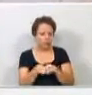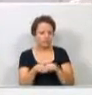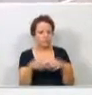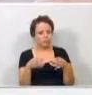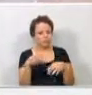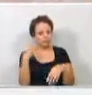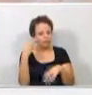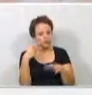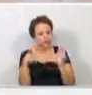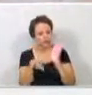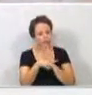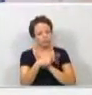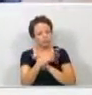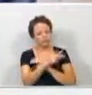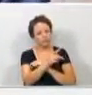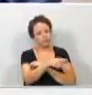partido.